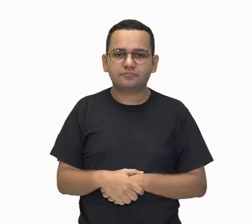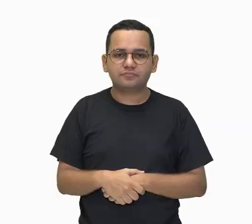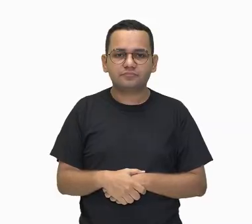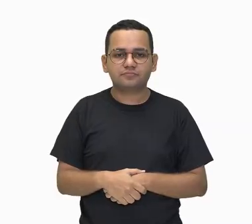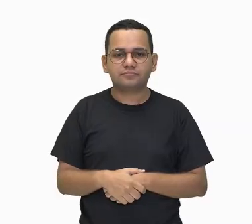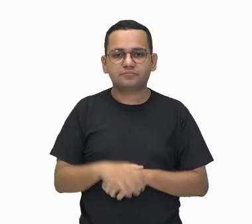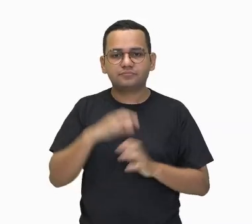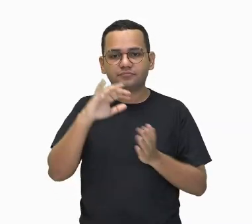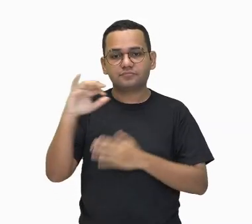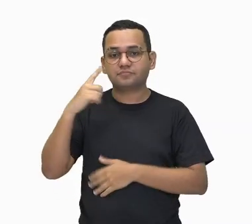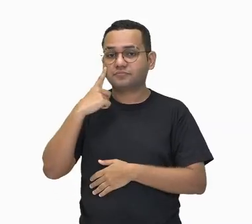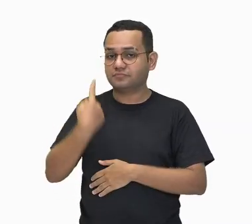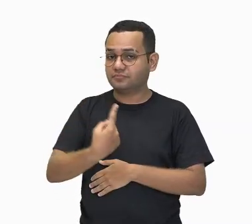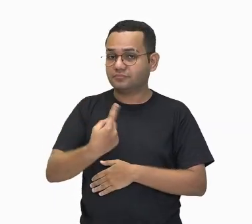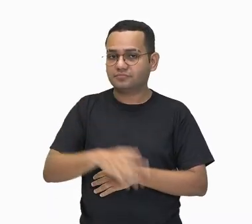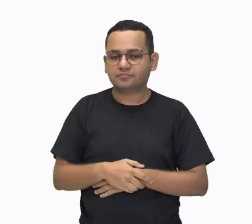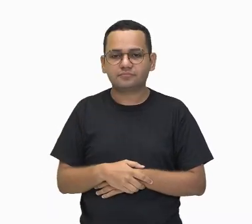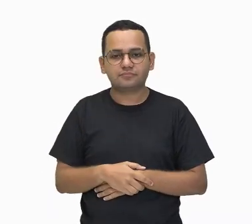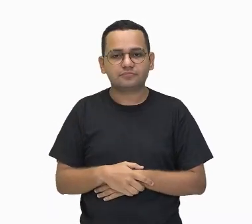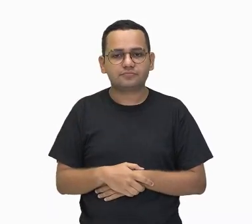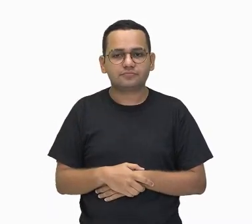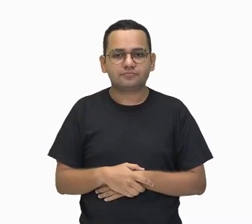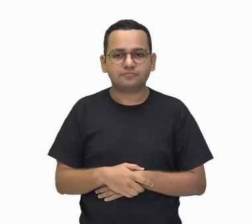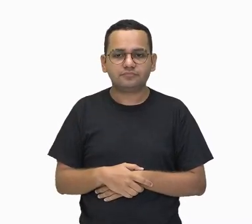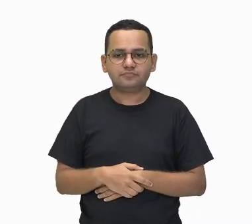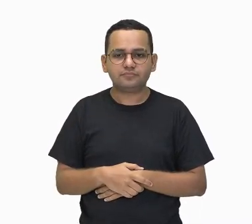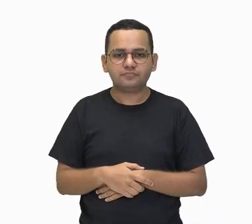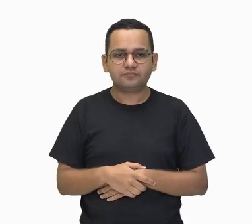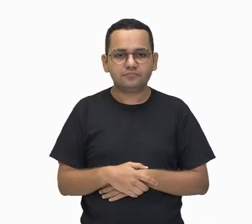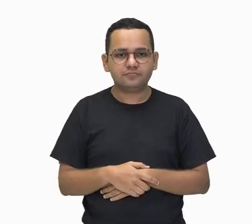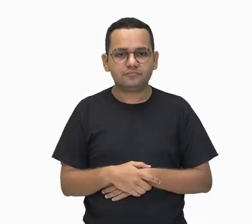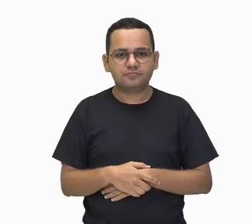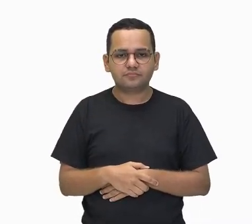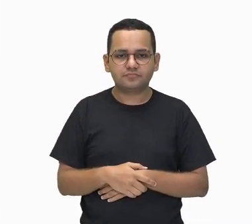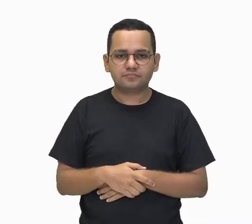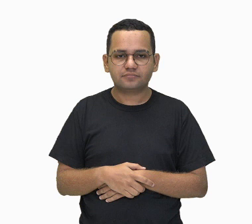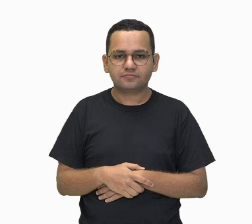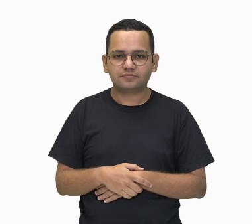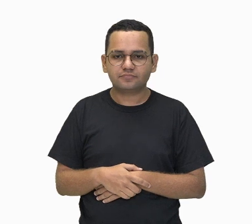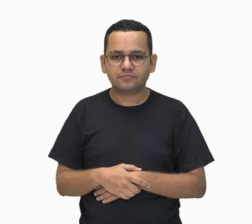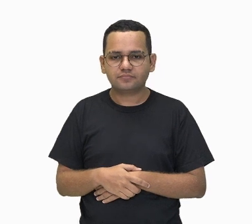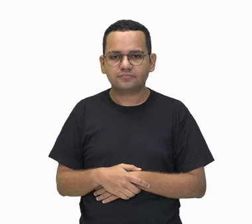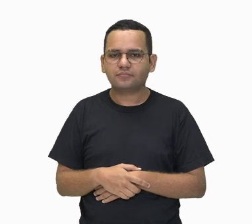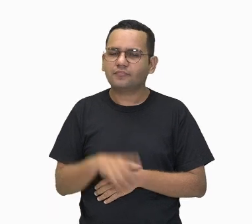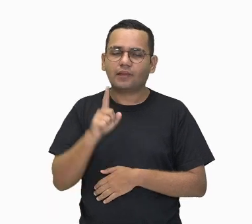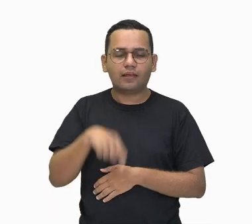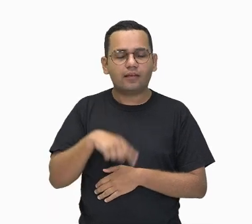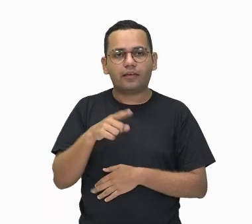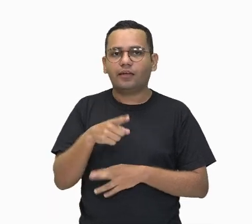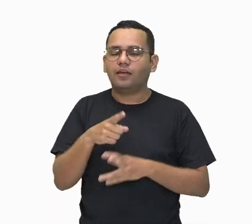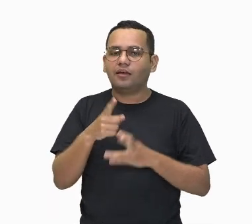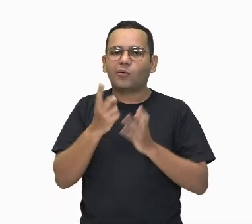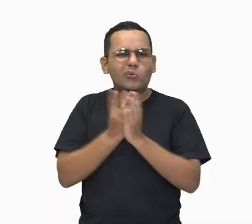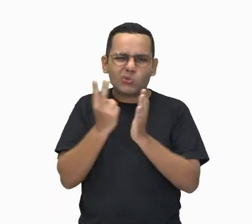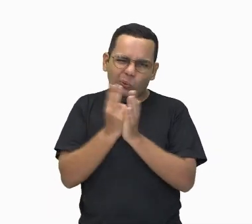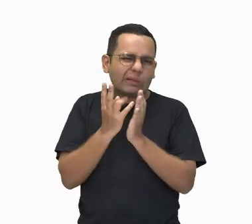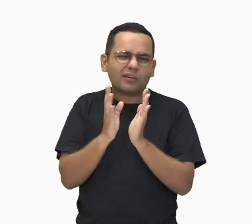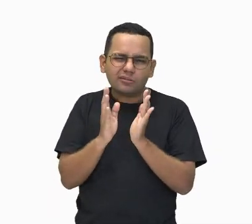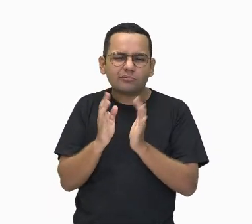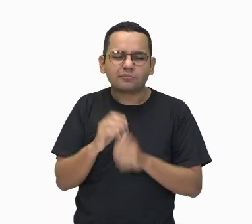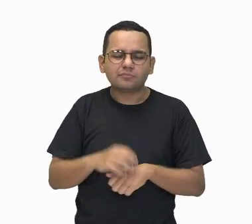exatamente essa construção. Olha só. Esse exemplo 2 é exatamente a continuidade do exemplo 1,